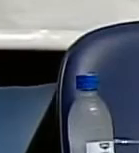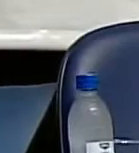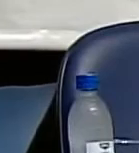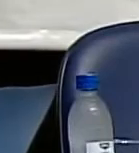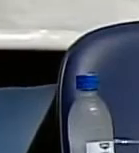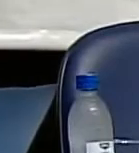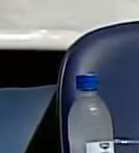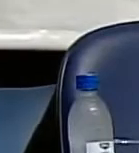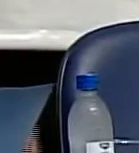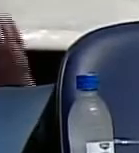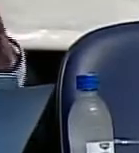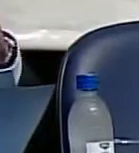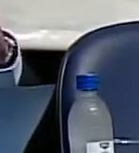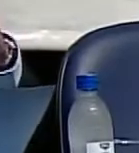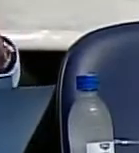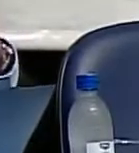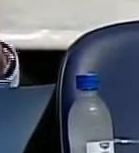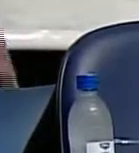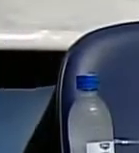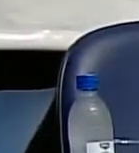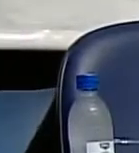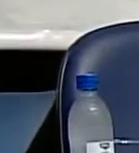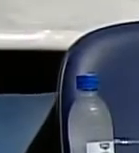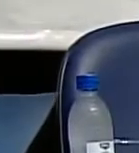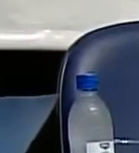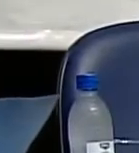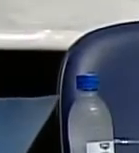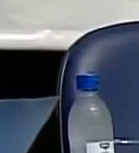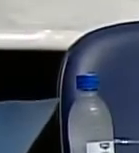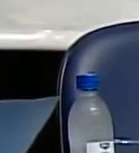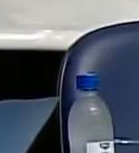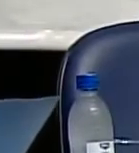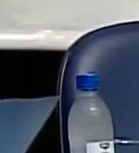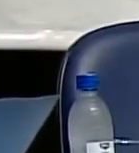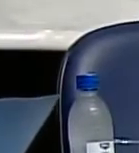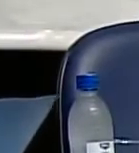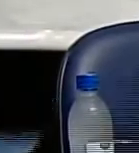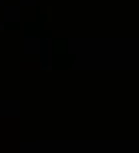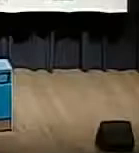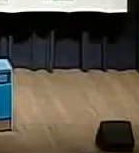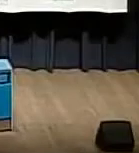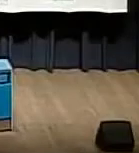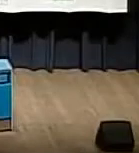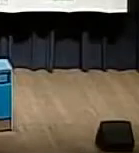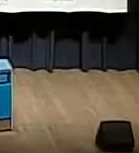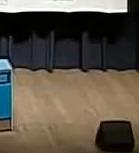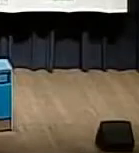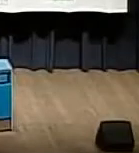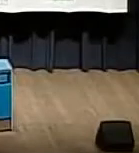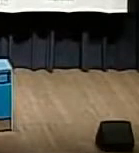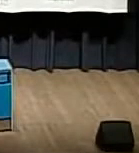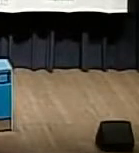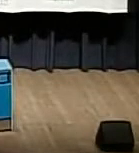Vou chamar para compor a mesa o Dr. Gustavo de Araújo Pinto,